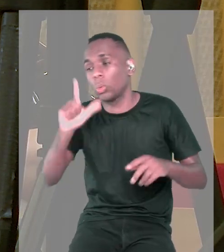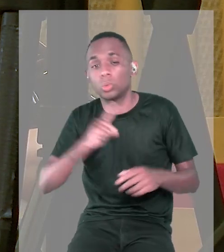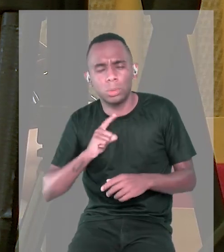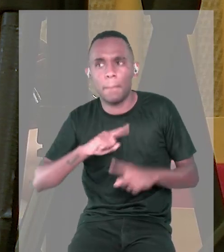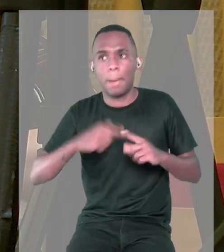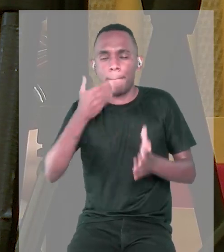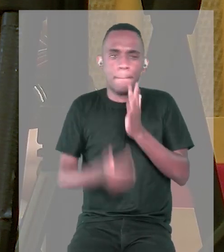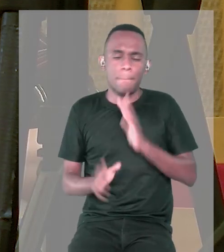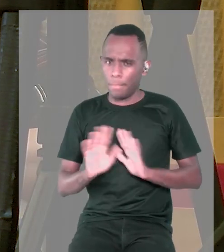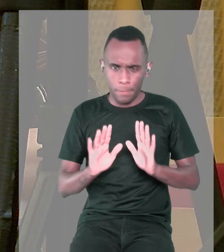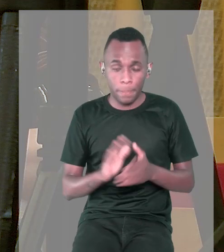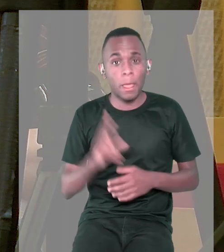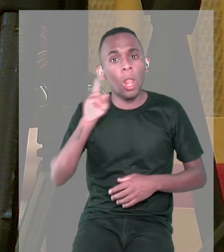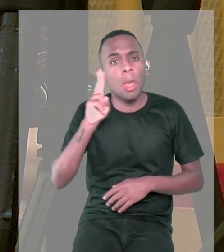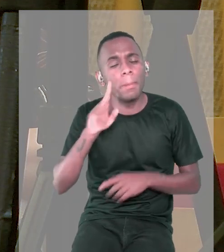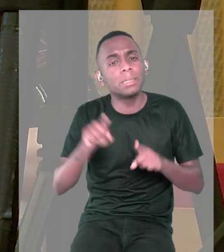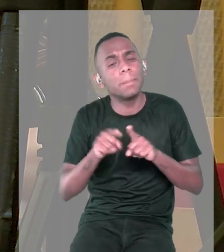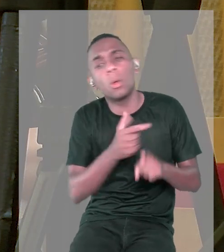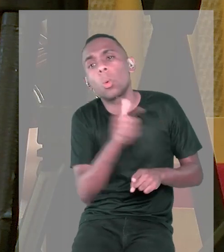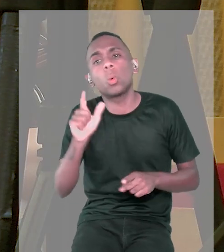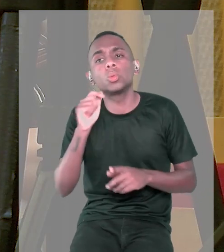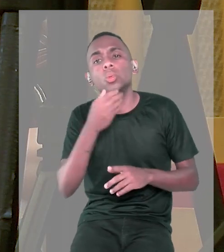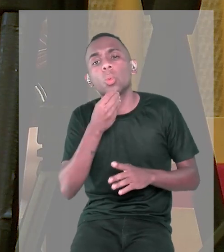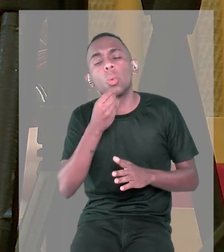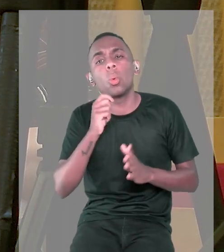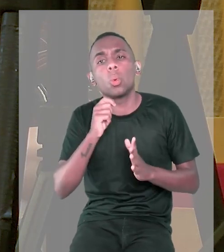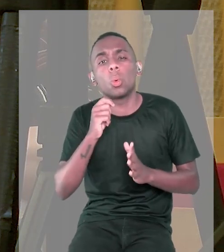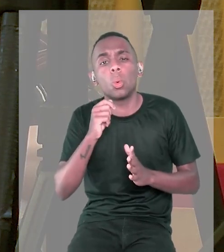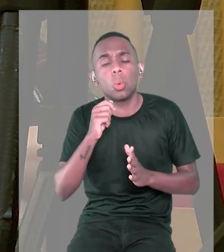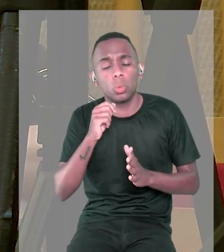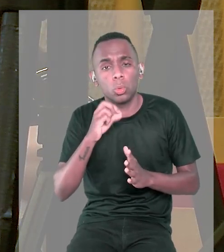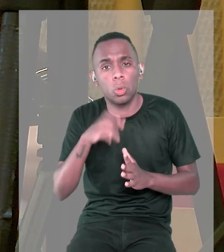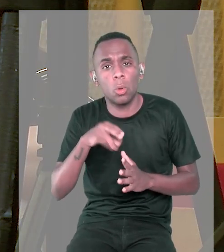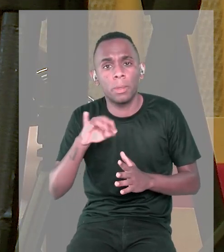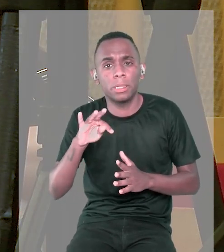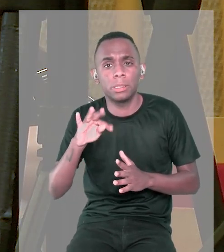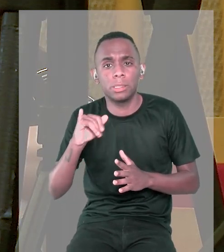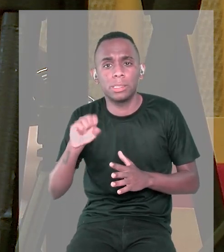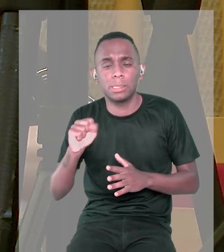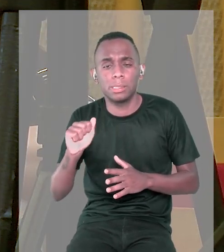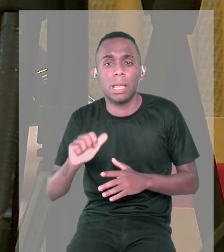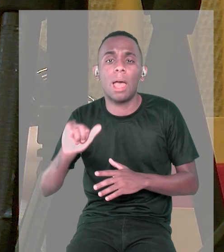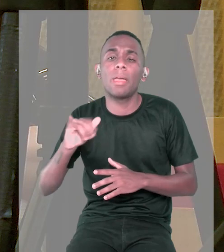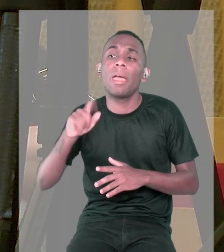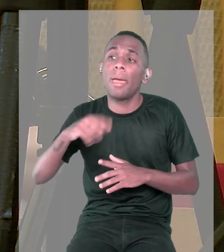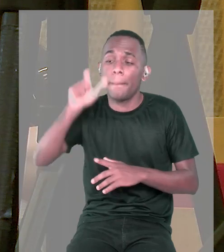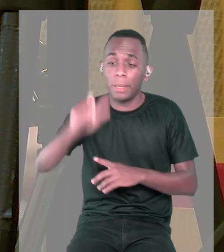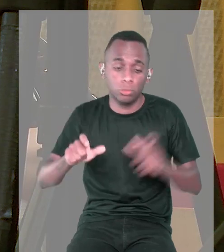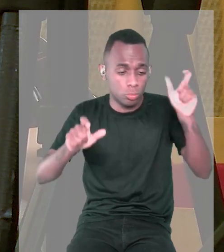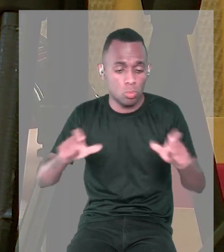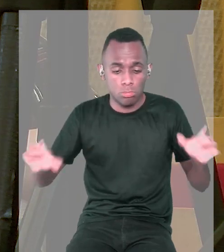Beauvoir, que é justamente esse ser com o outro, mas garantindo, ao mesmo assim, essa